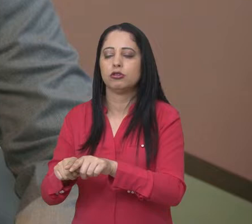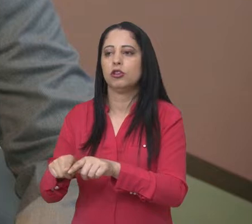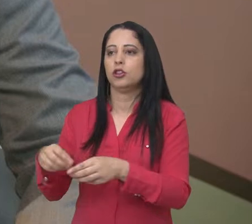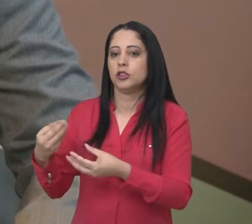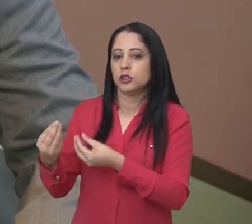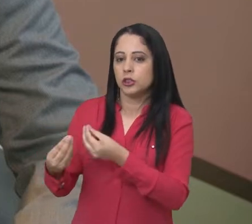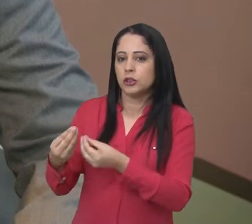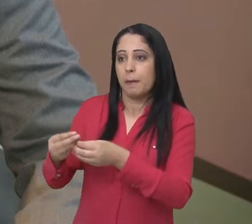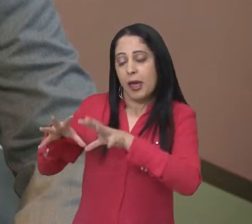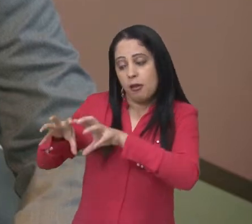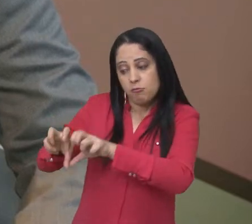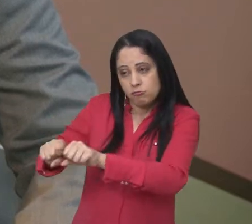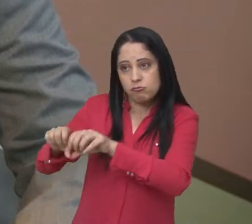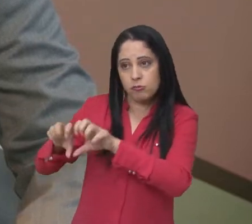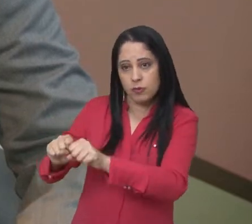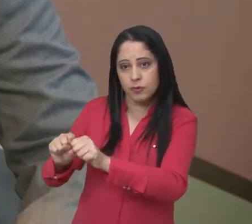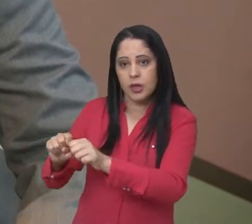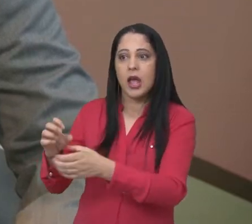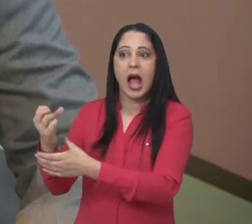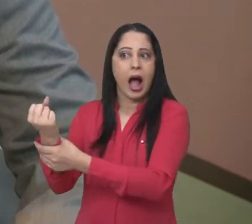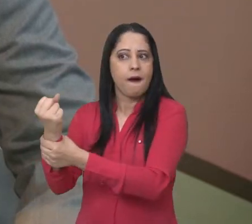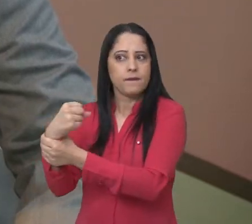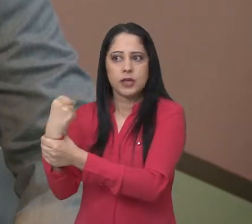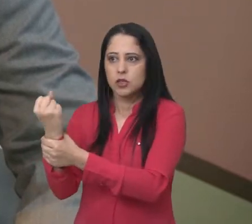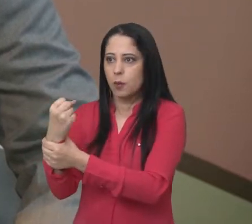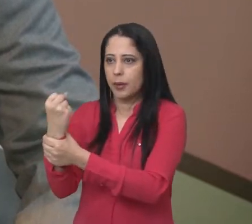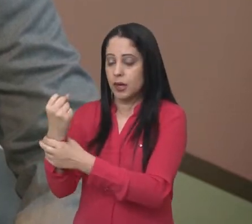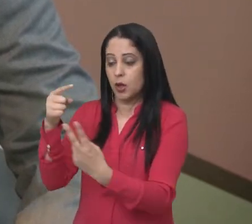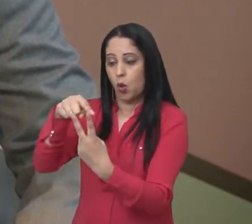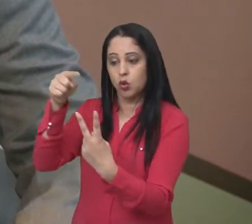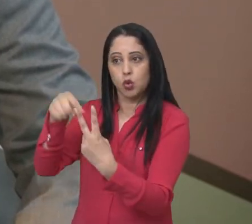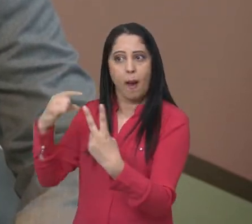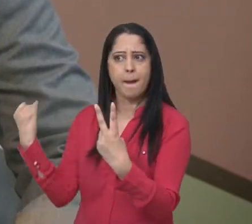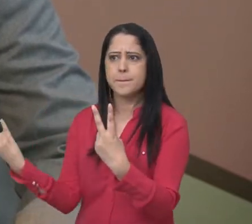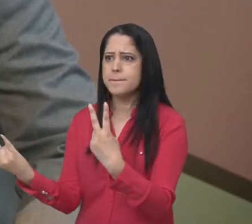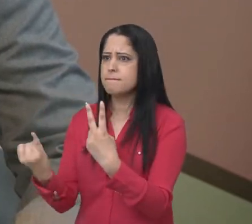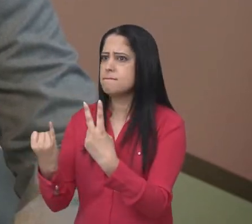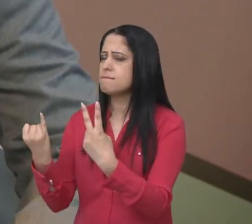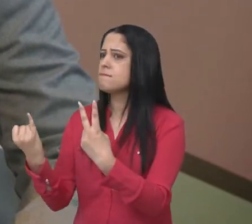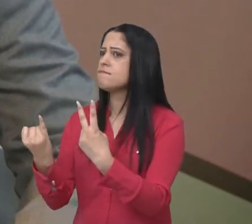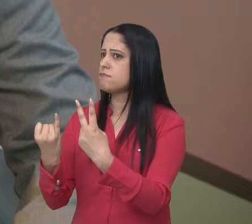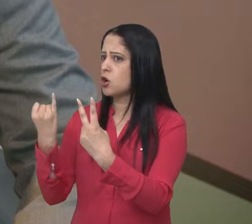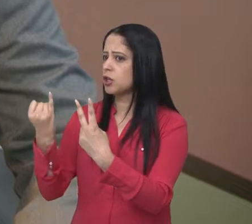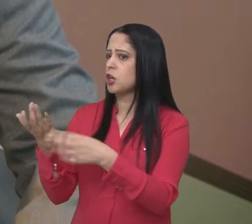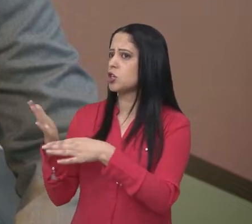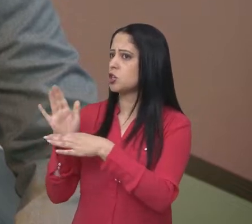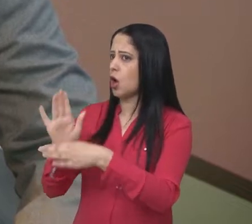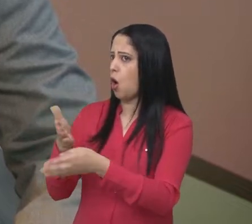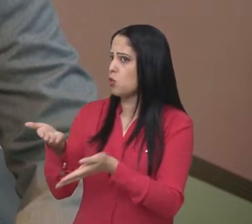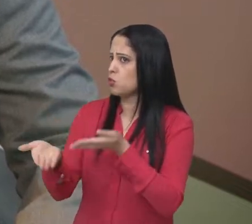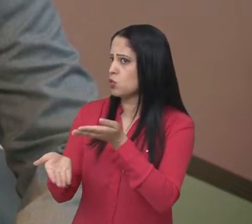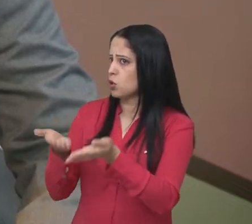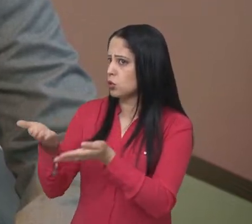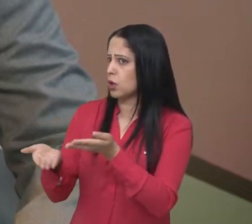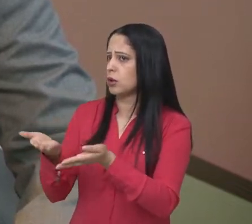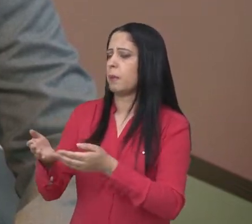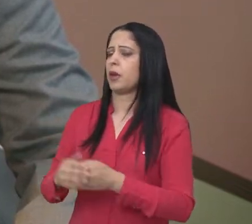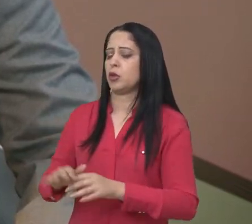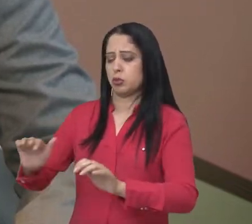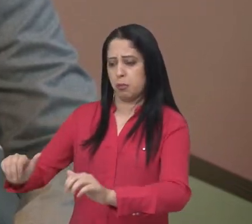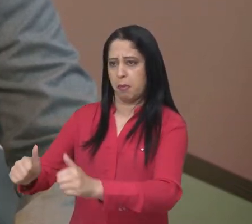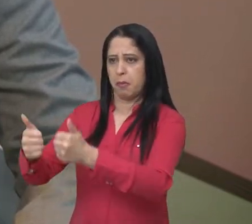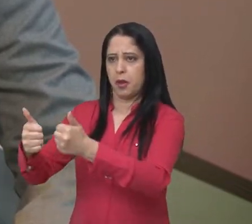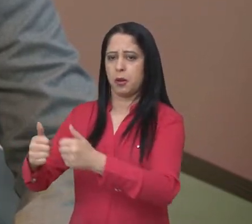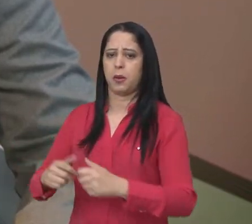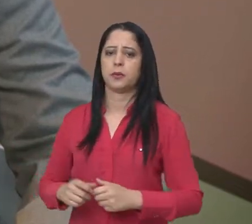algumas medicações, e a fisioterapia e a osteopatia são fundamentais nesse processo de